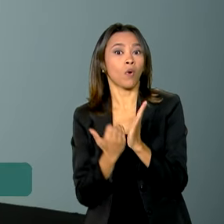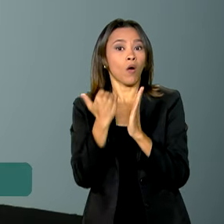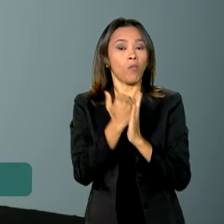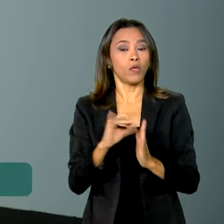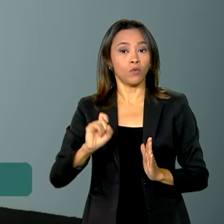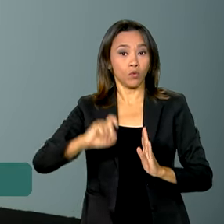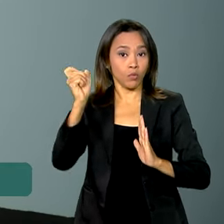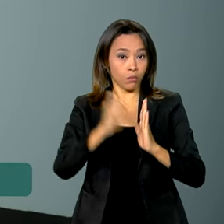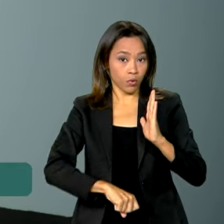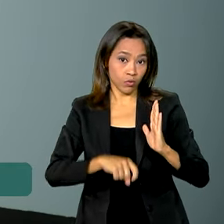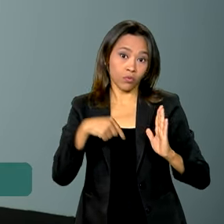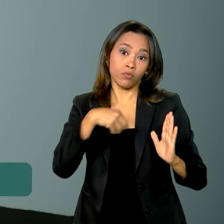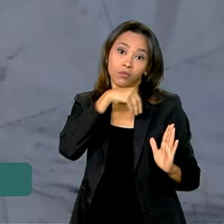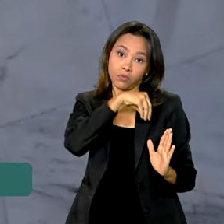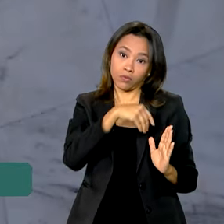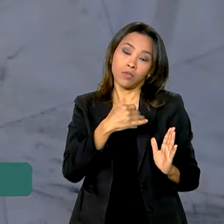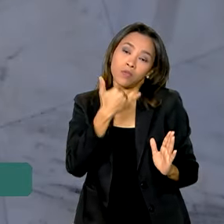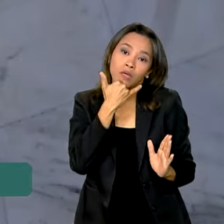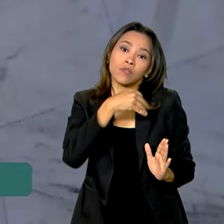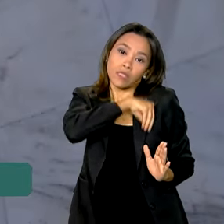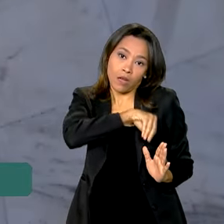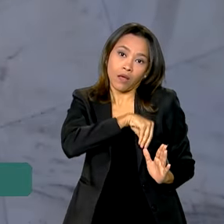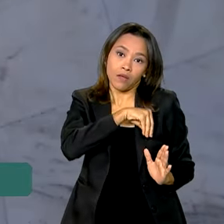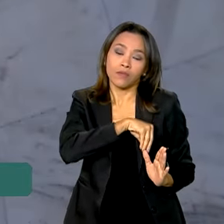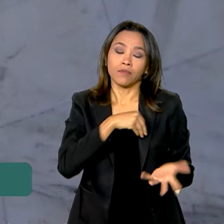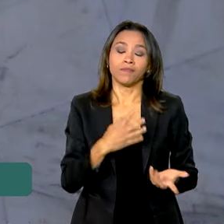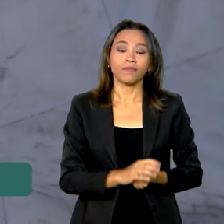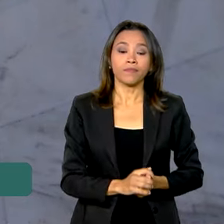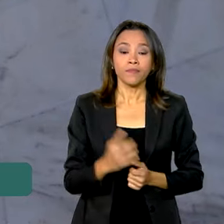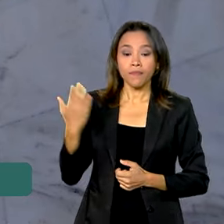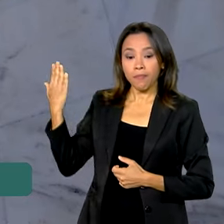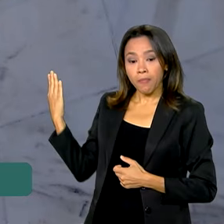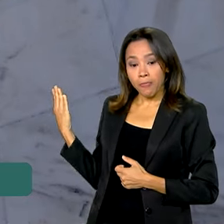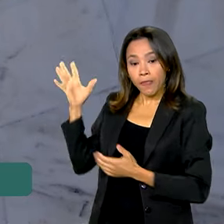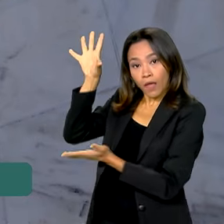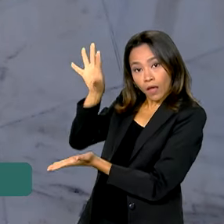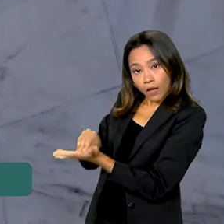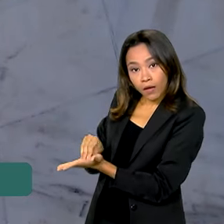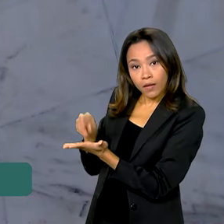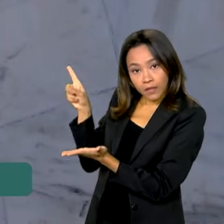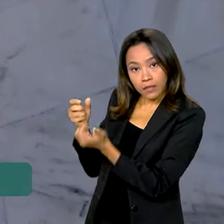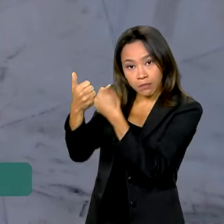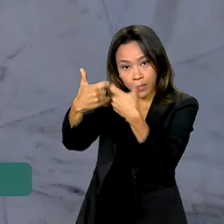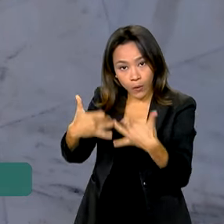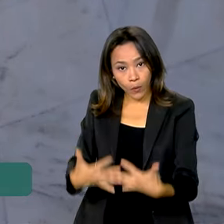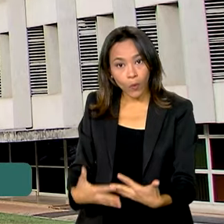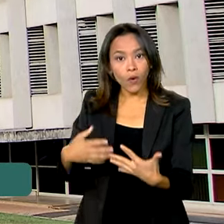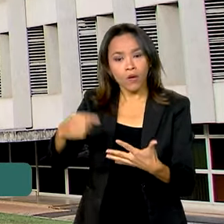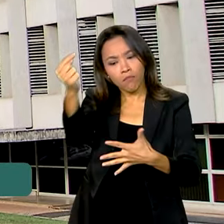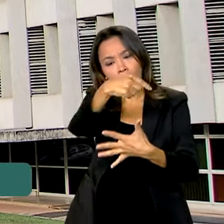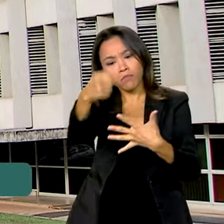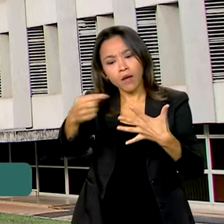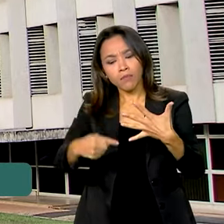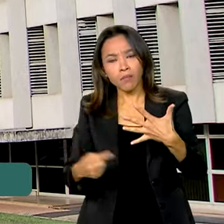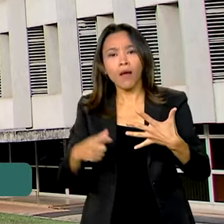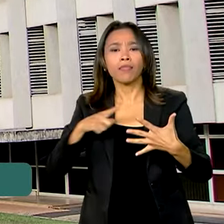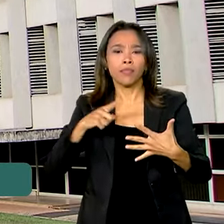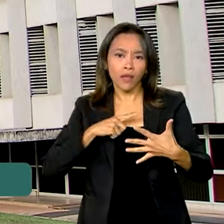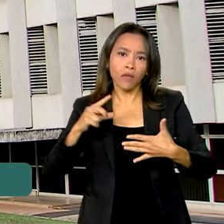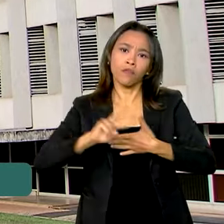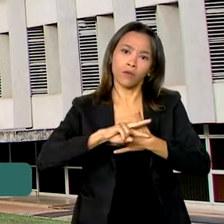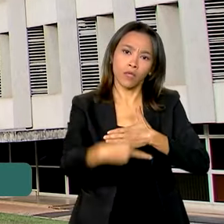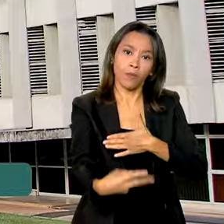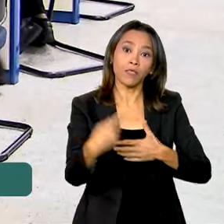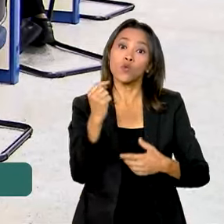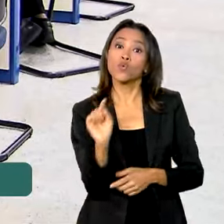sobre o trabalho e também da Previdência. Segundo a Receita Federal, vários fatores influenciaram no resultado. Um deles foi a cobrança